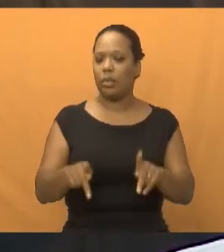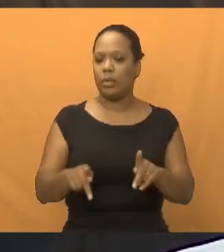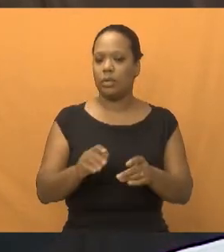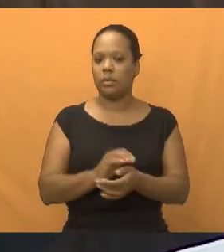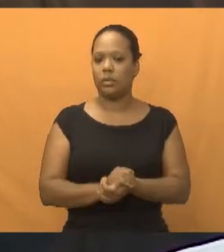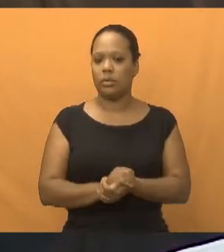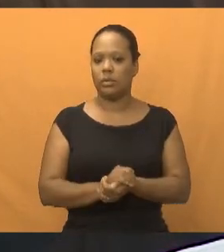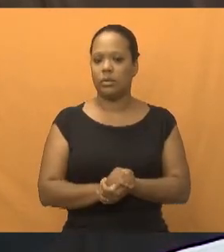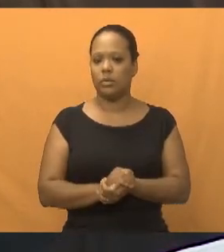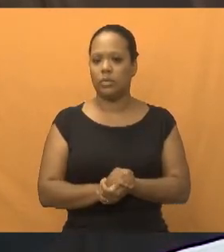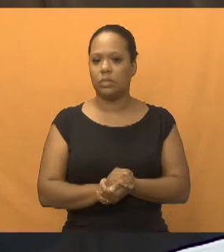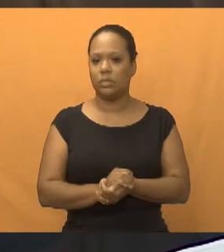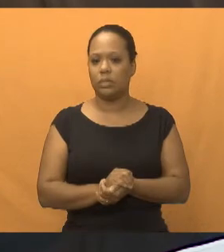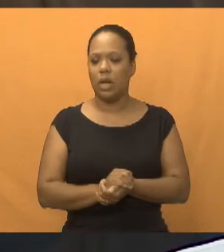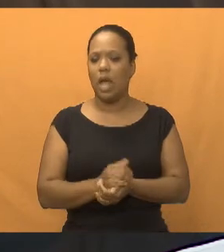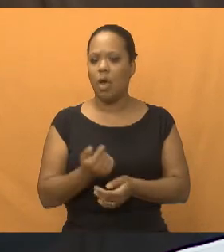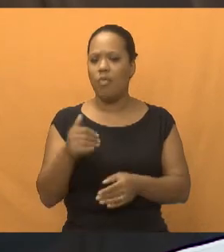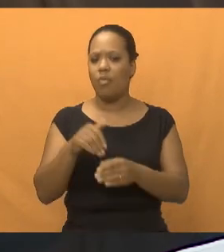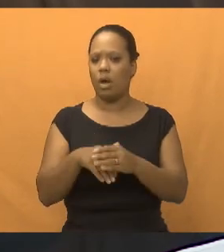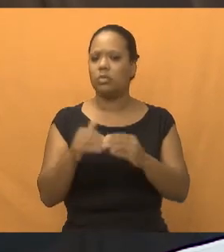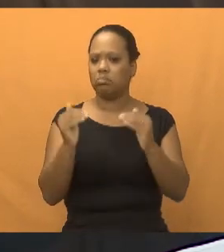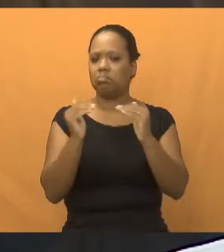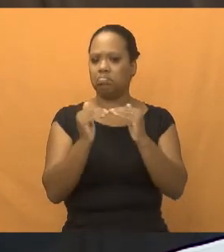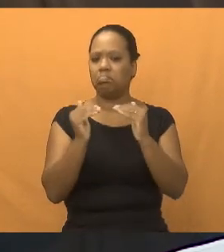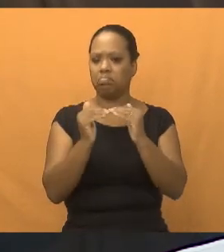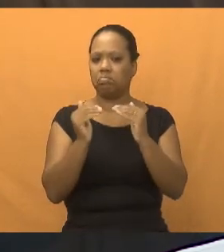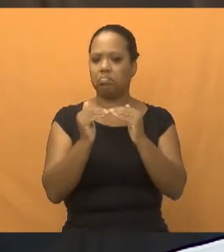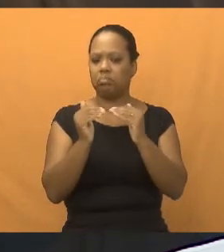sai para o dinheiro público. Sou favorável a esse projeto.